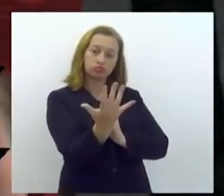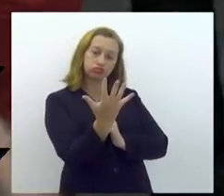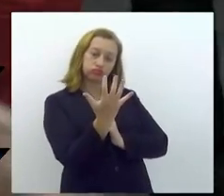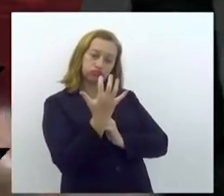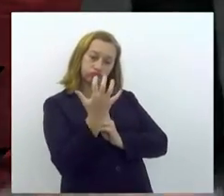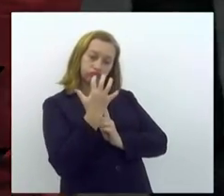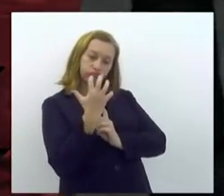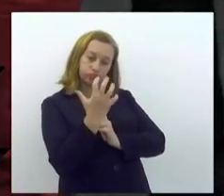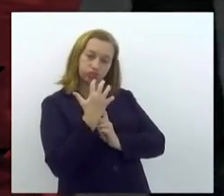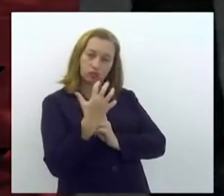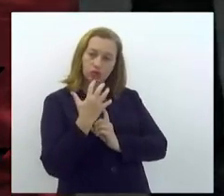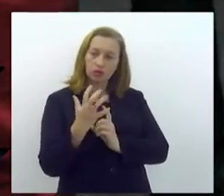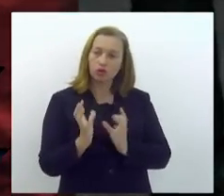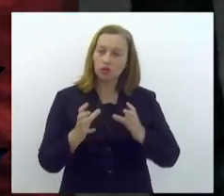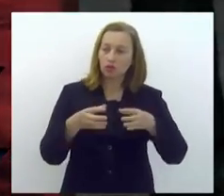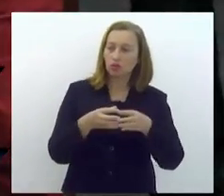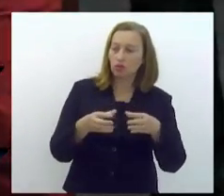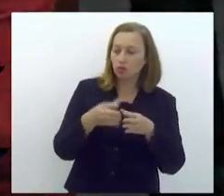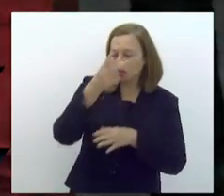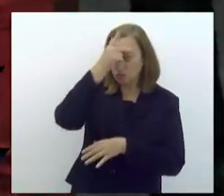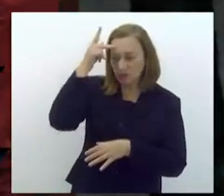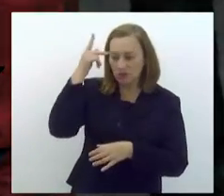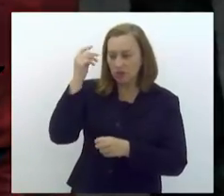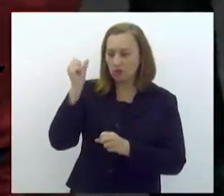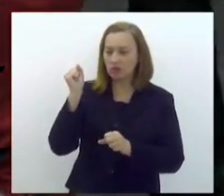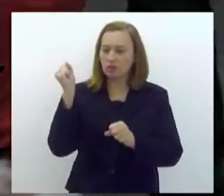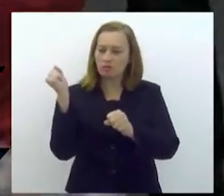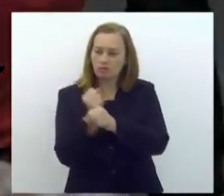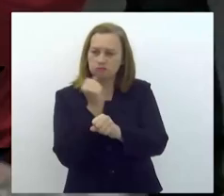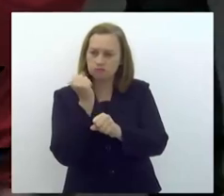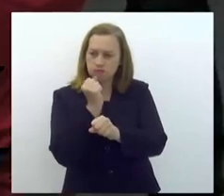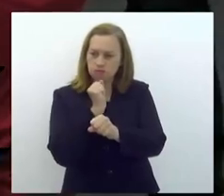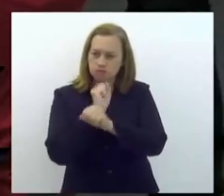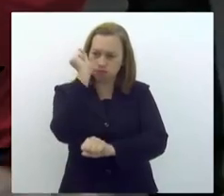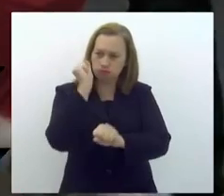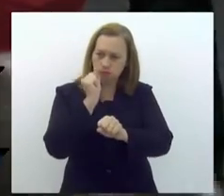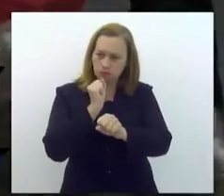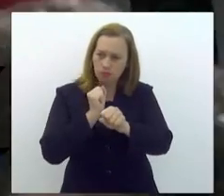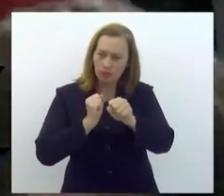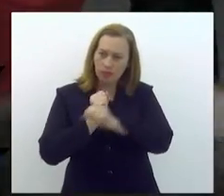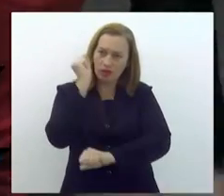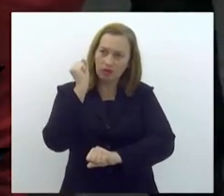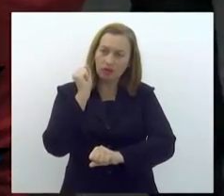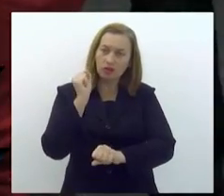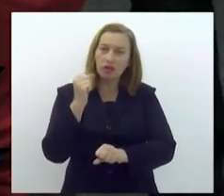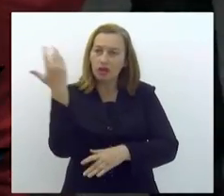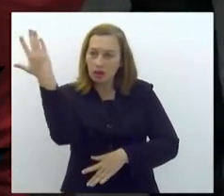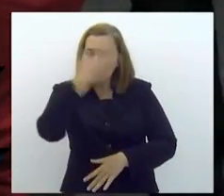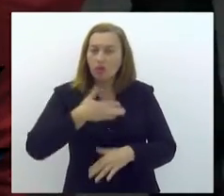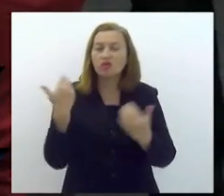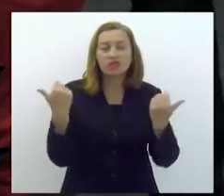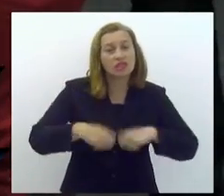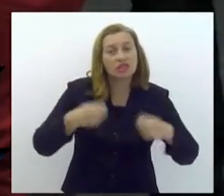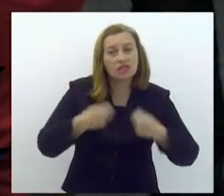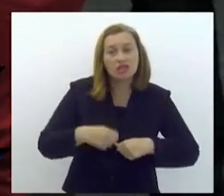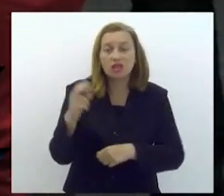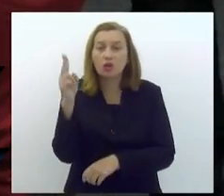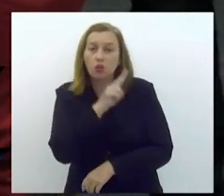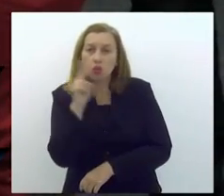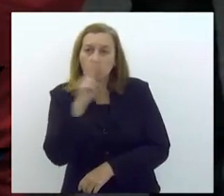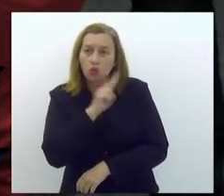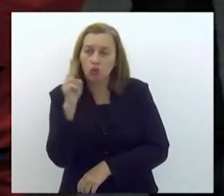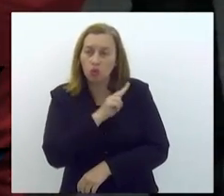arruaceiros inclusive com coação física é uma prova contundente da Necessidade urgente